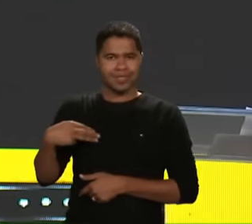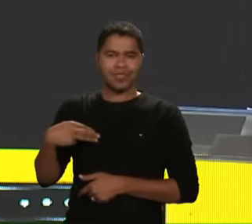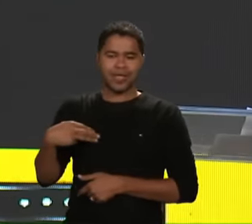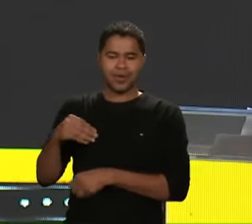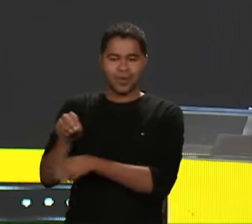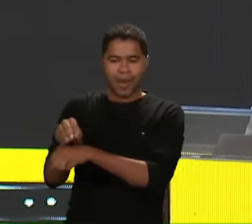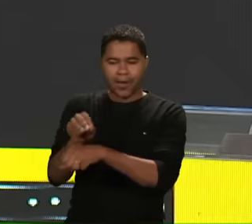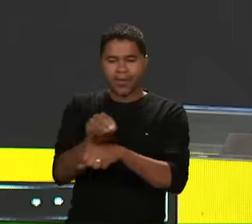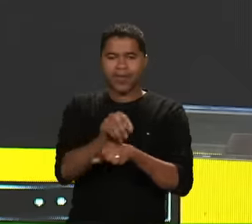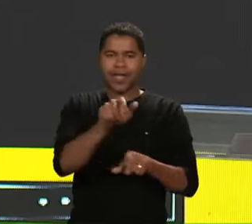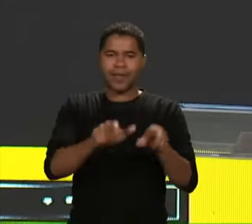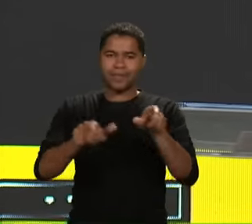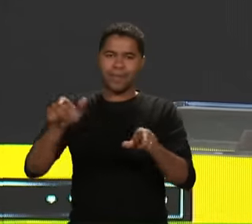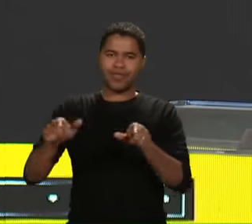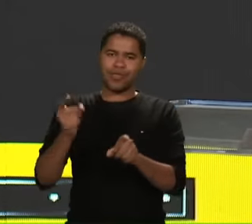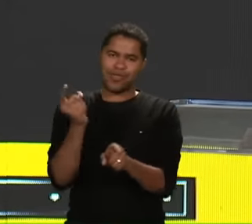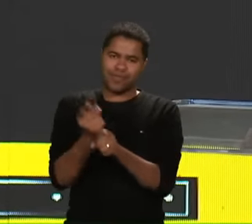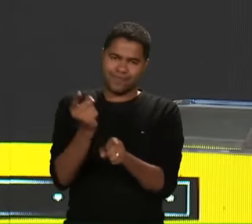dessas pessoas.